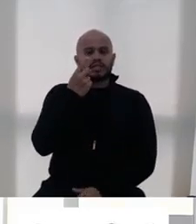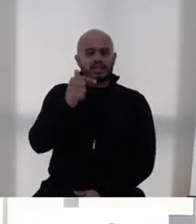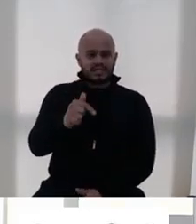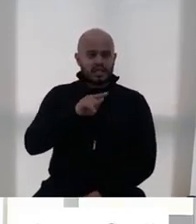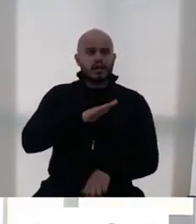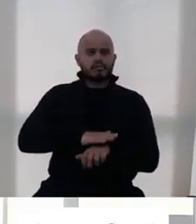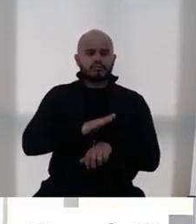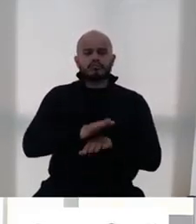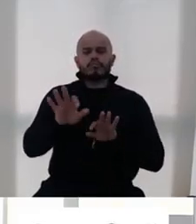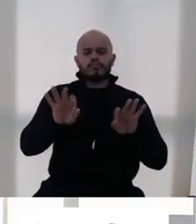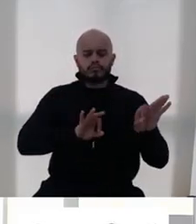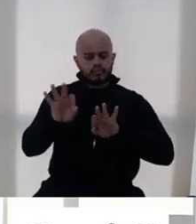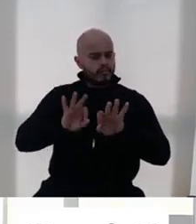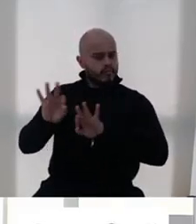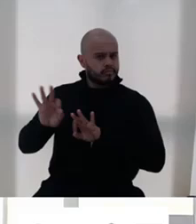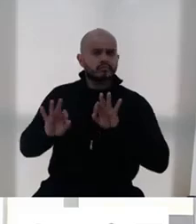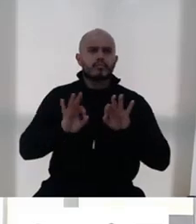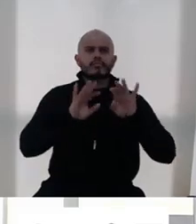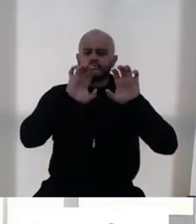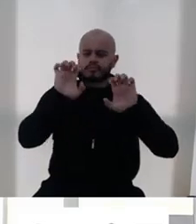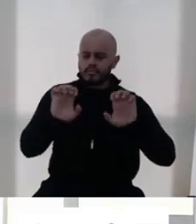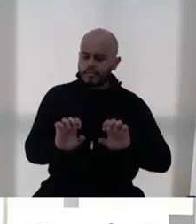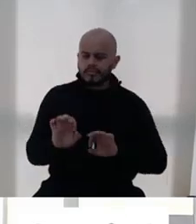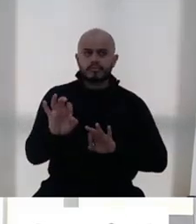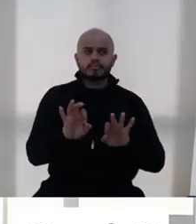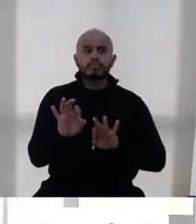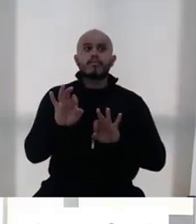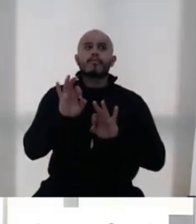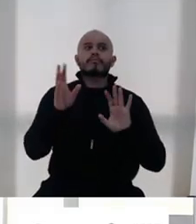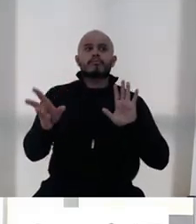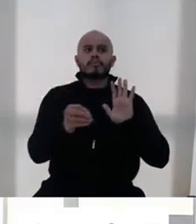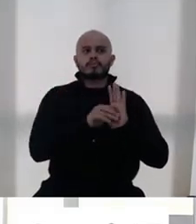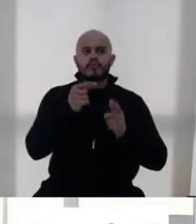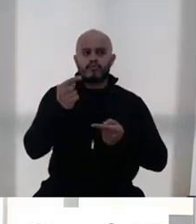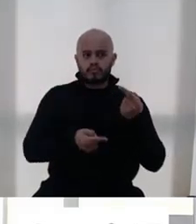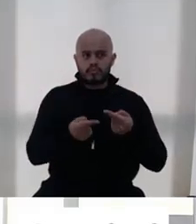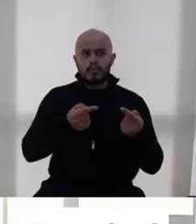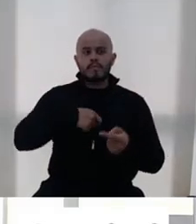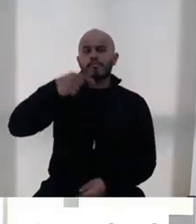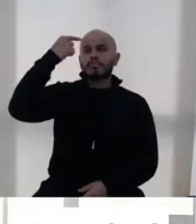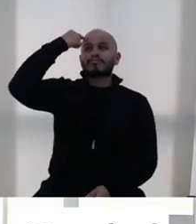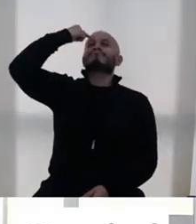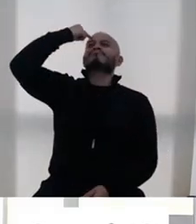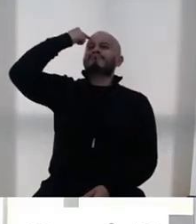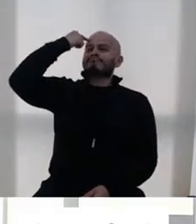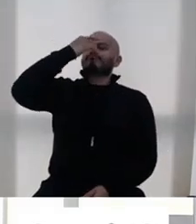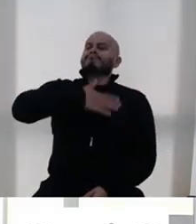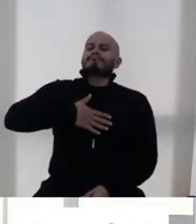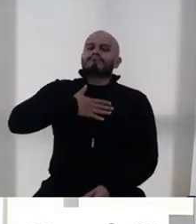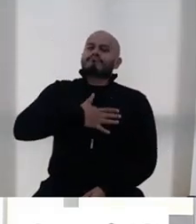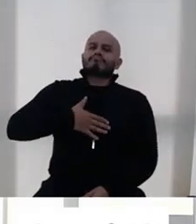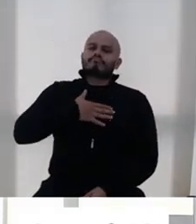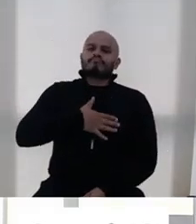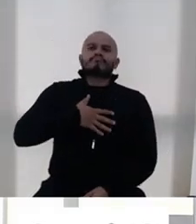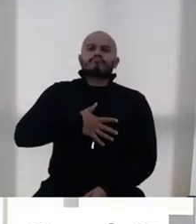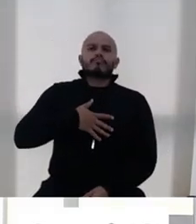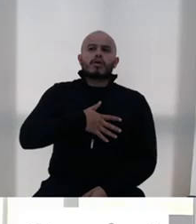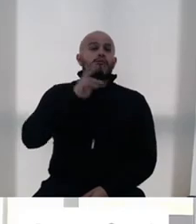construção e sensibilização para a implementação da política. Ela lembrou daquele momento e expressou sua felicidade em ver os